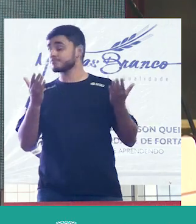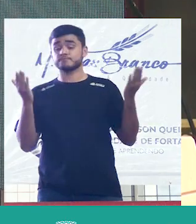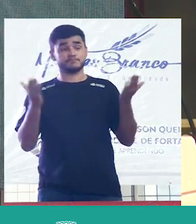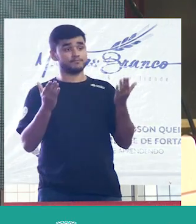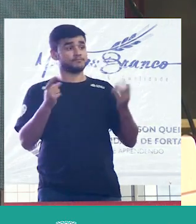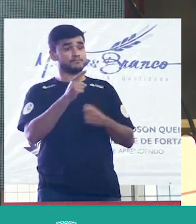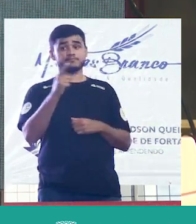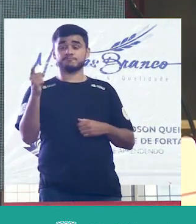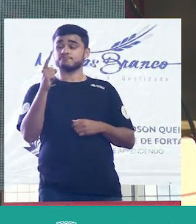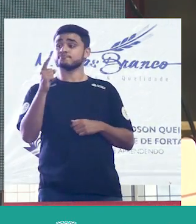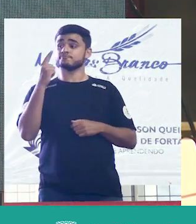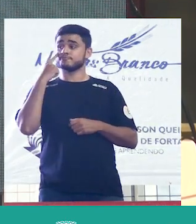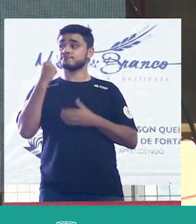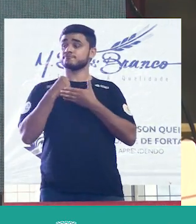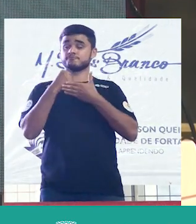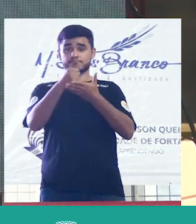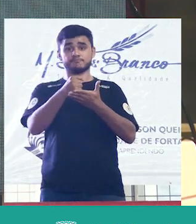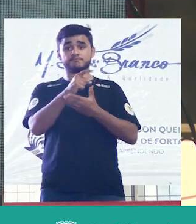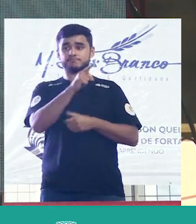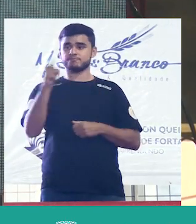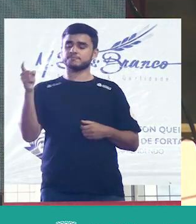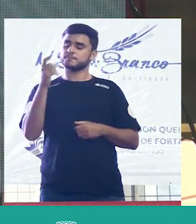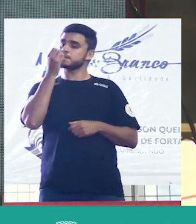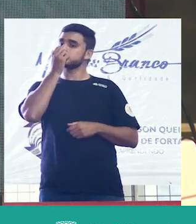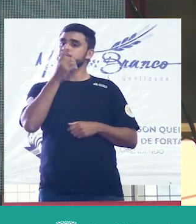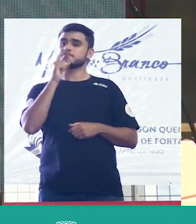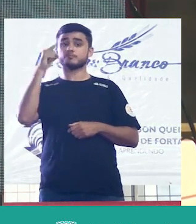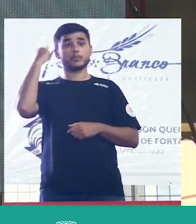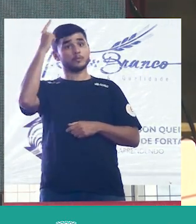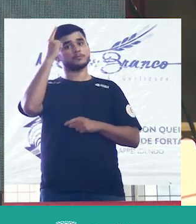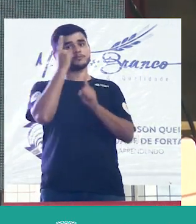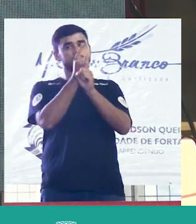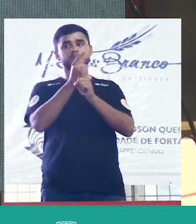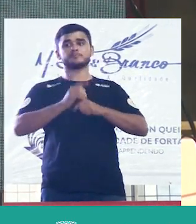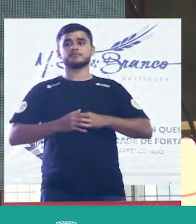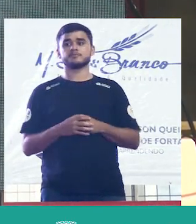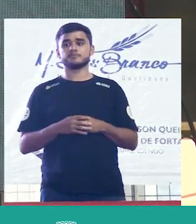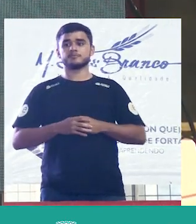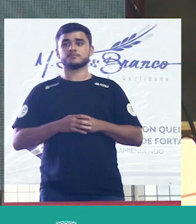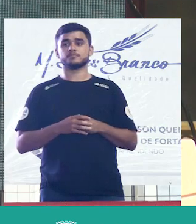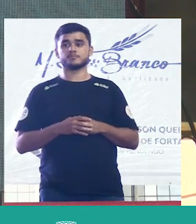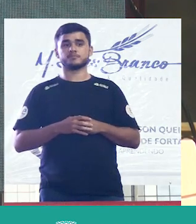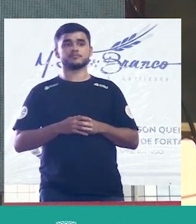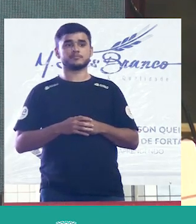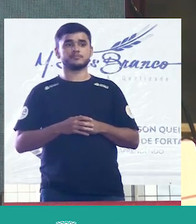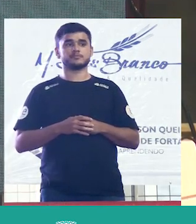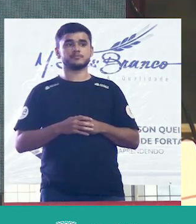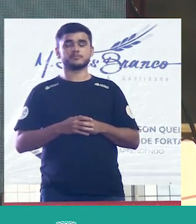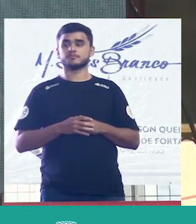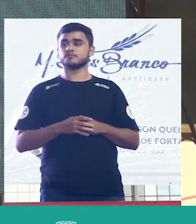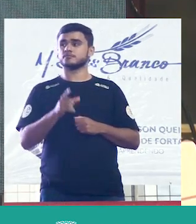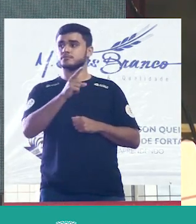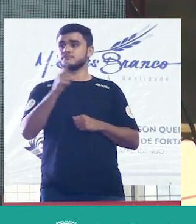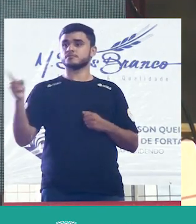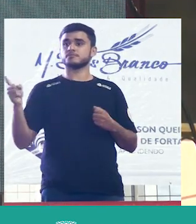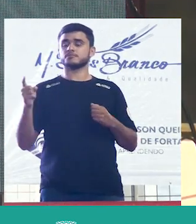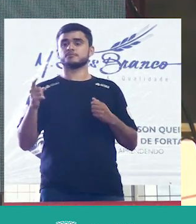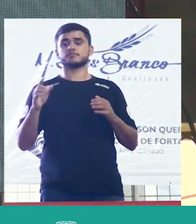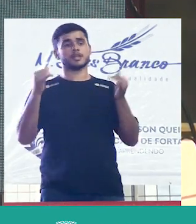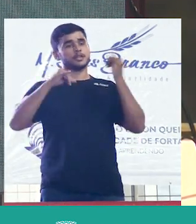forma, tomara ter outros momentos aqui com vocês, com outros assuntos mais agradáveis inclusive, mas enfim,